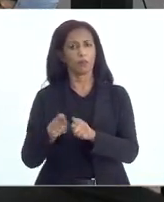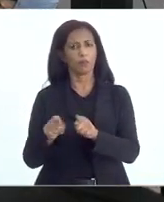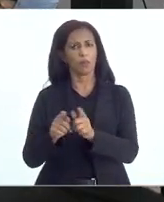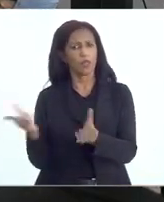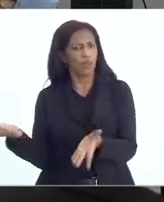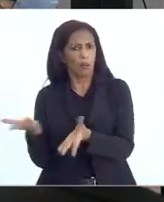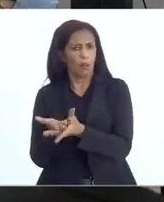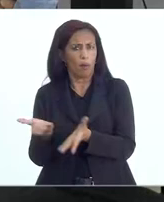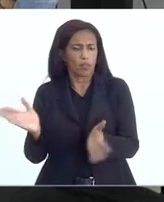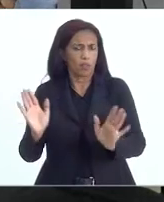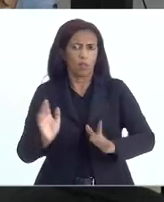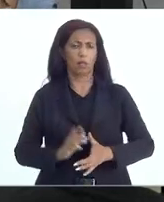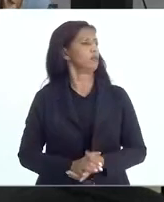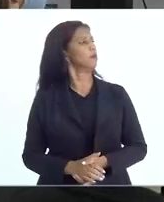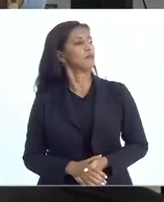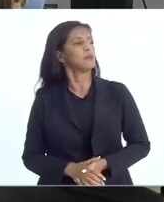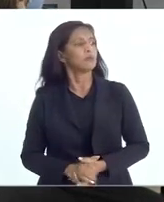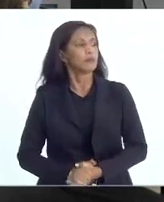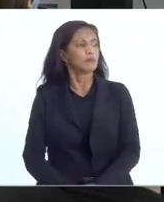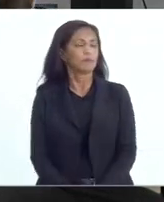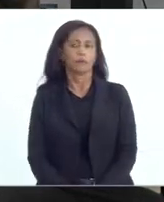abriu um processo talvez genérico